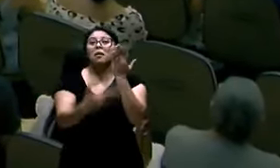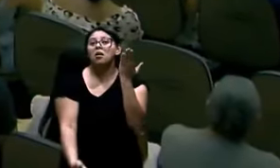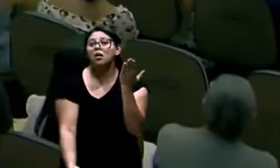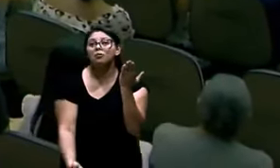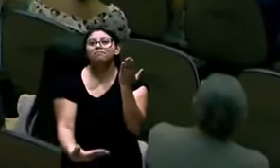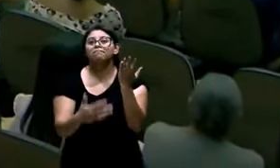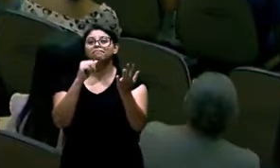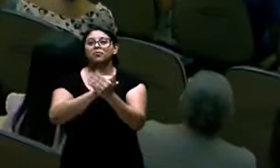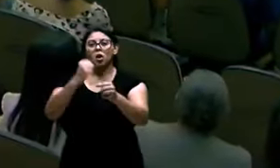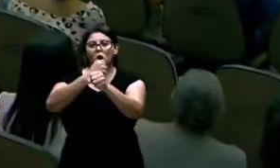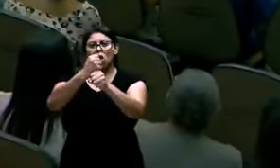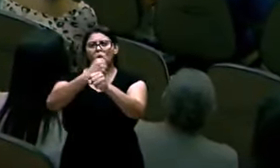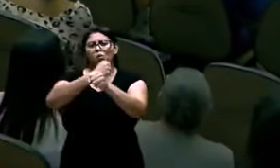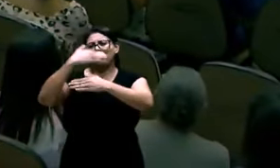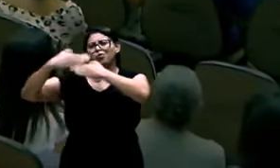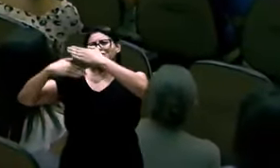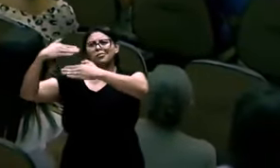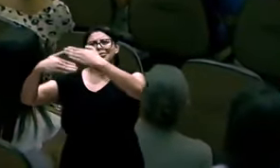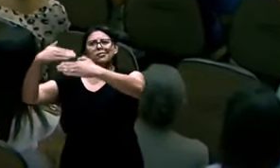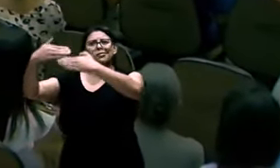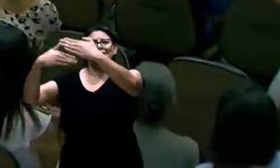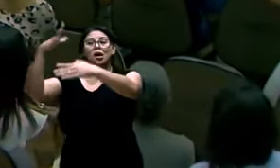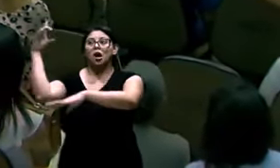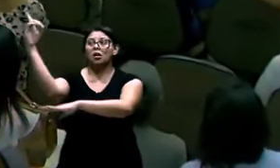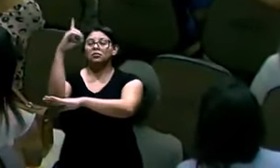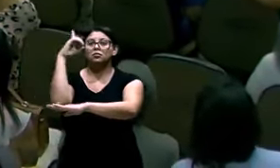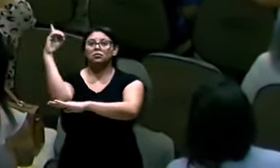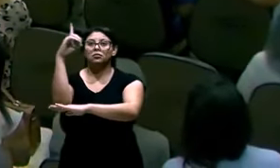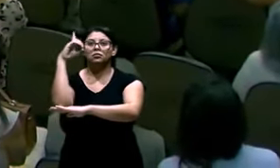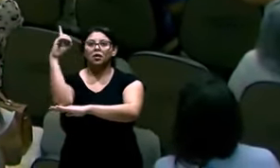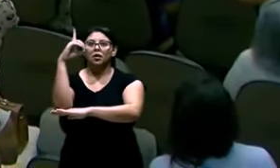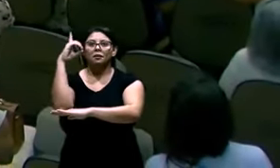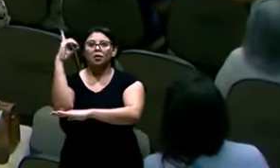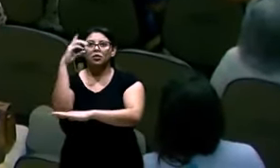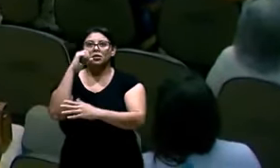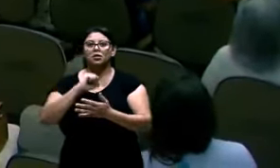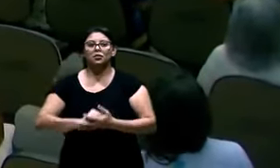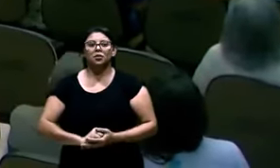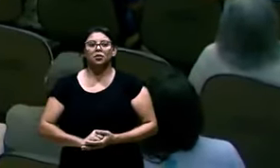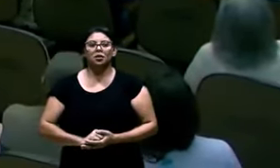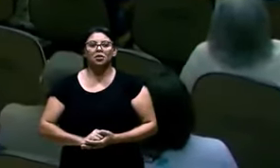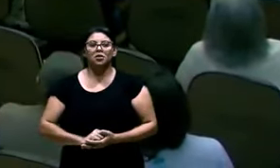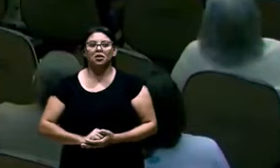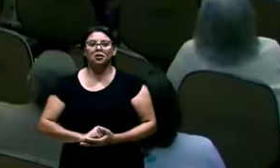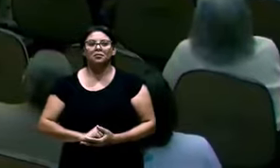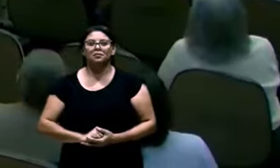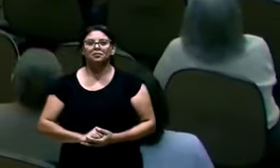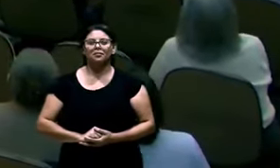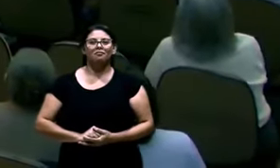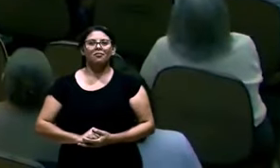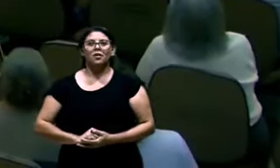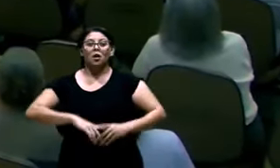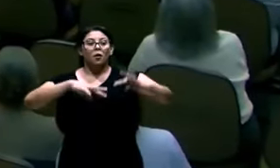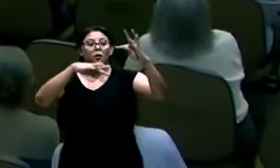Passa-se muitos anos. Davi, ele quer construir uma casa ao Senhor. Não dá mais para a